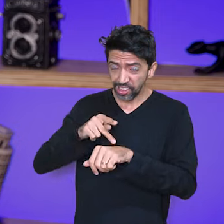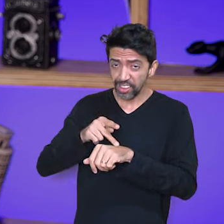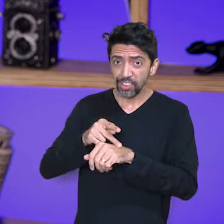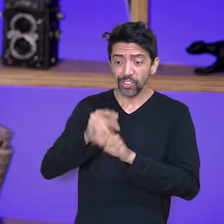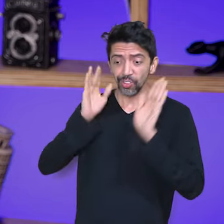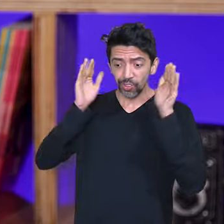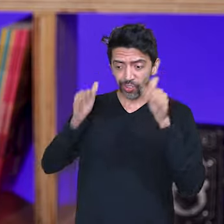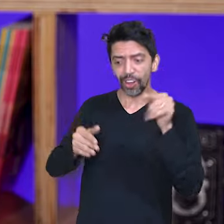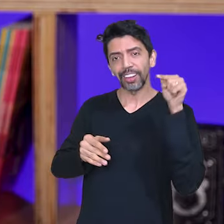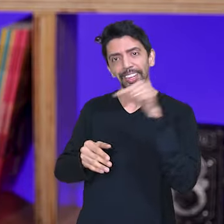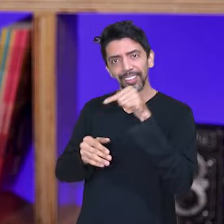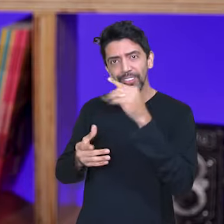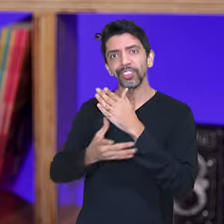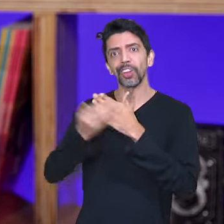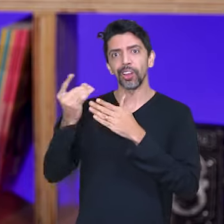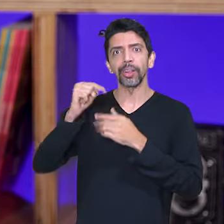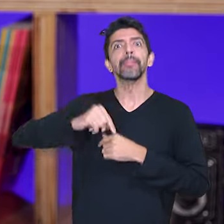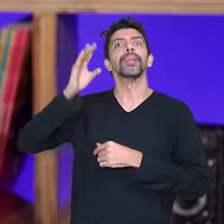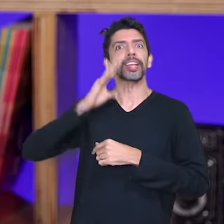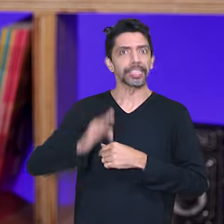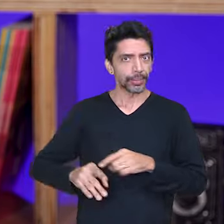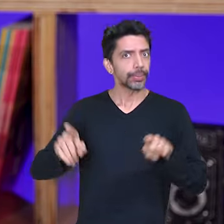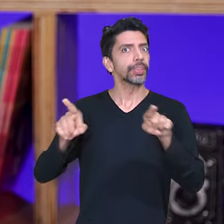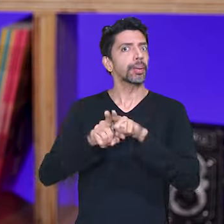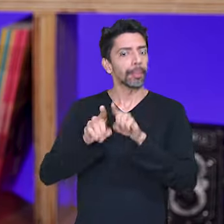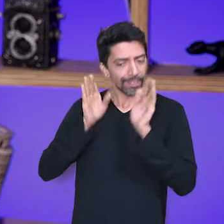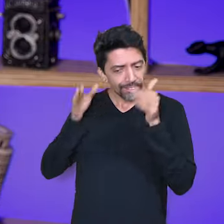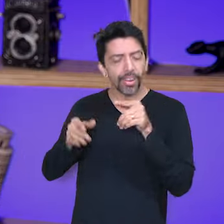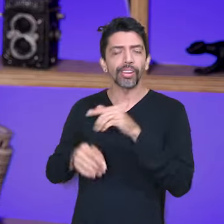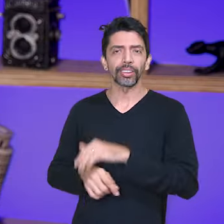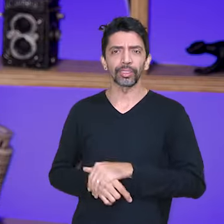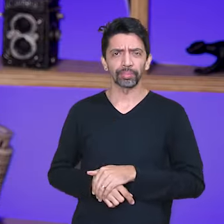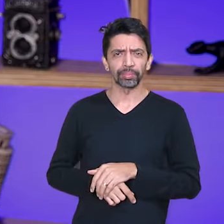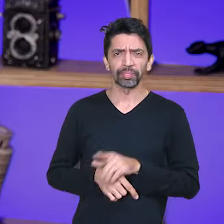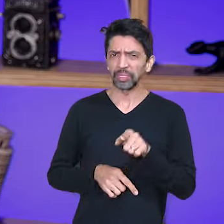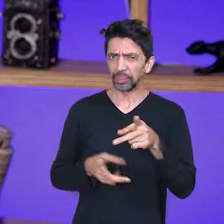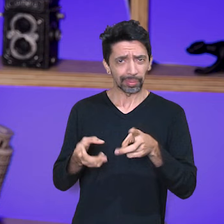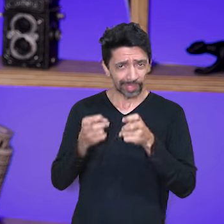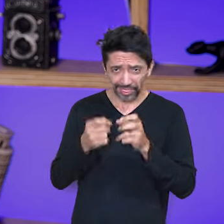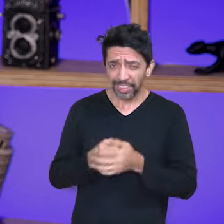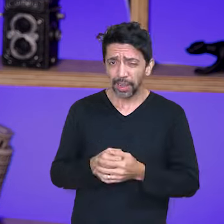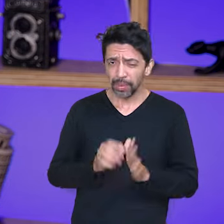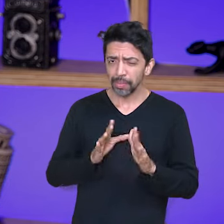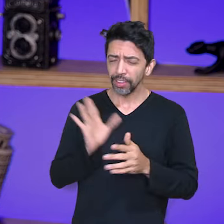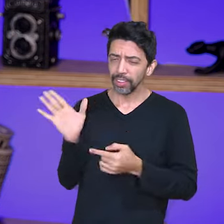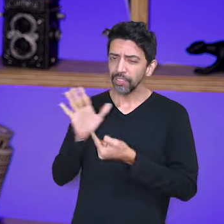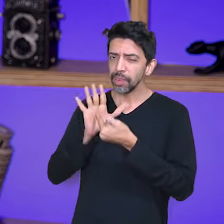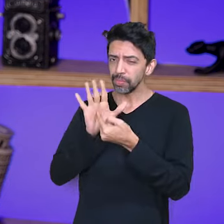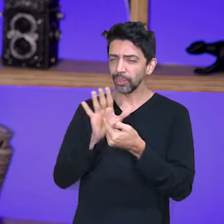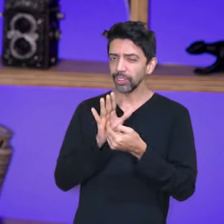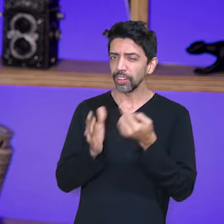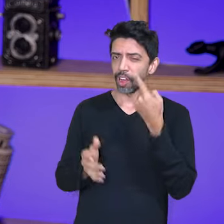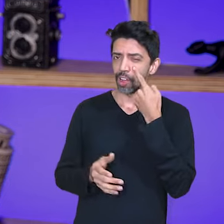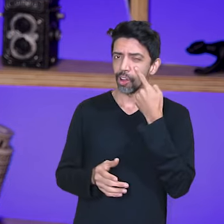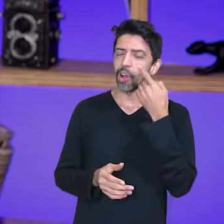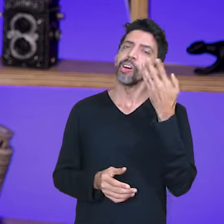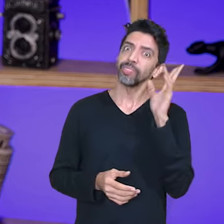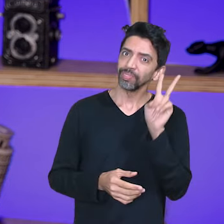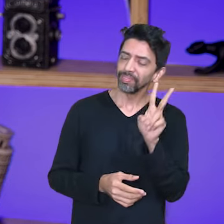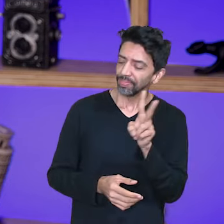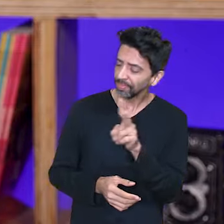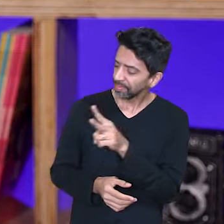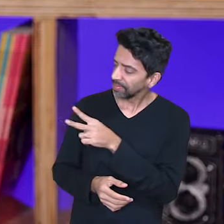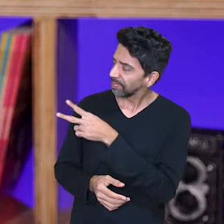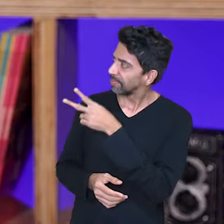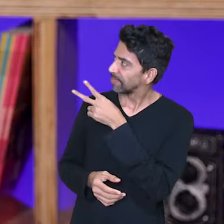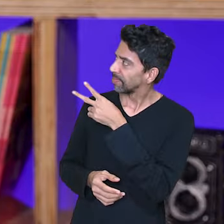gente não percebe isso. Vamos entender por meio de um gráfico que eu acho que você agora vai despertar um pouquinho melhor essa